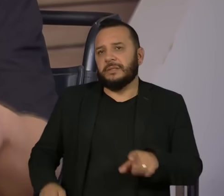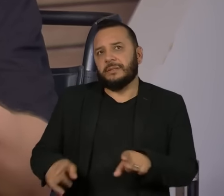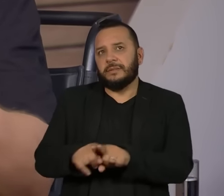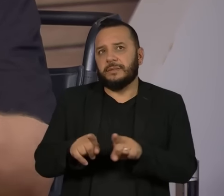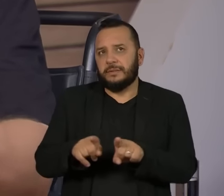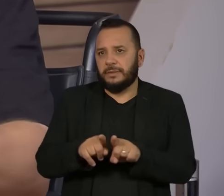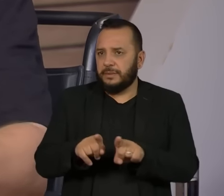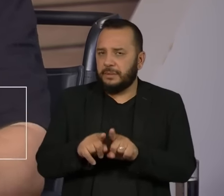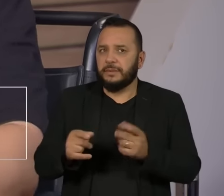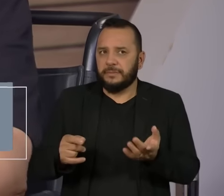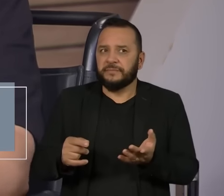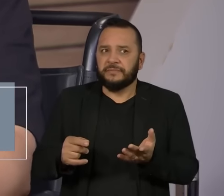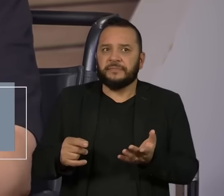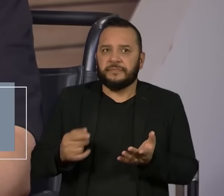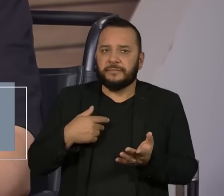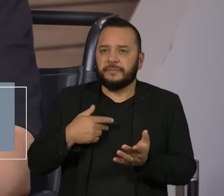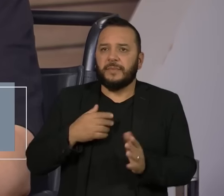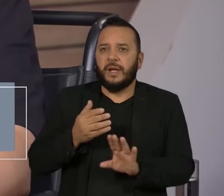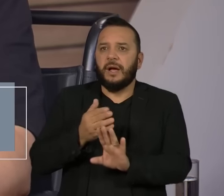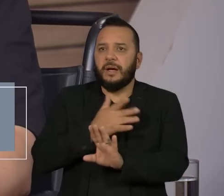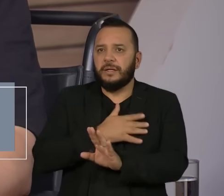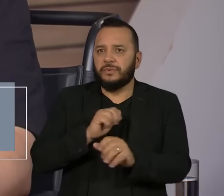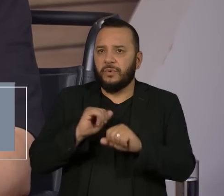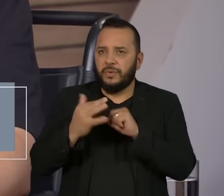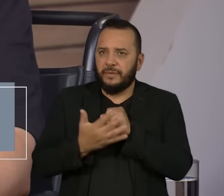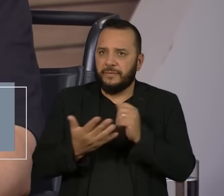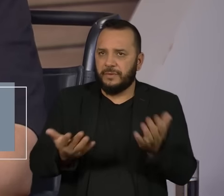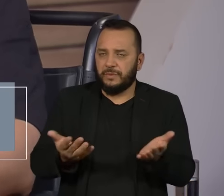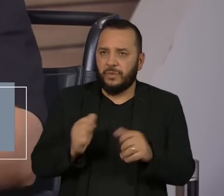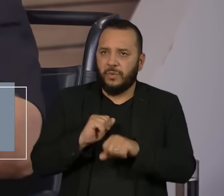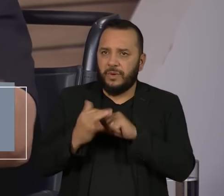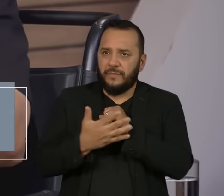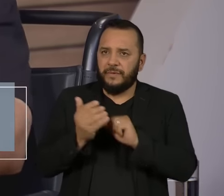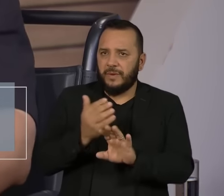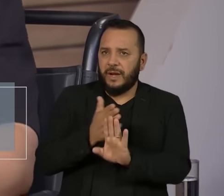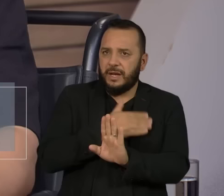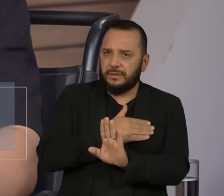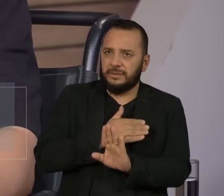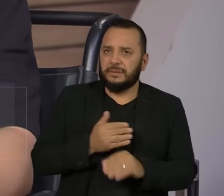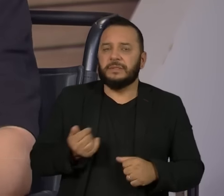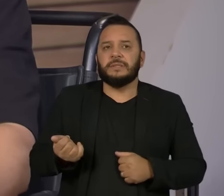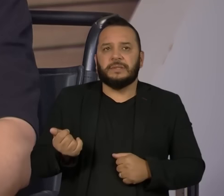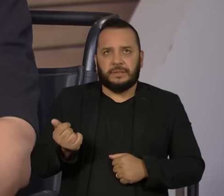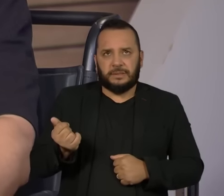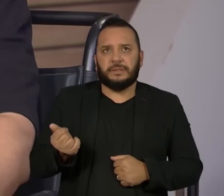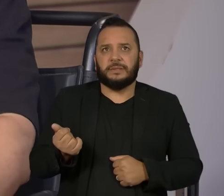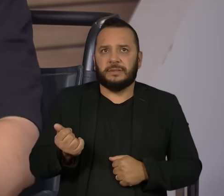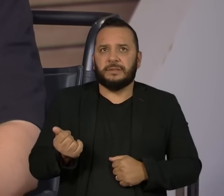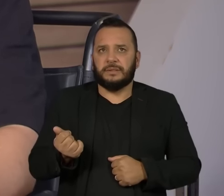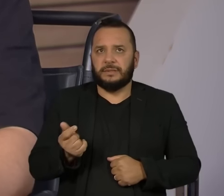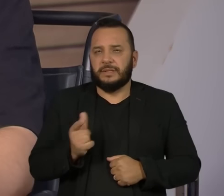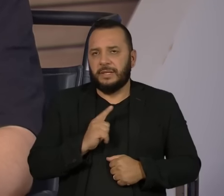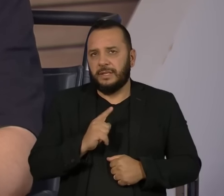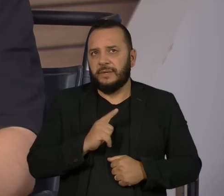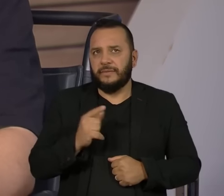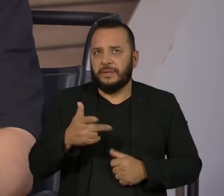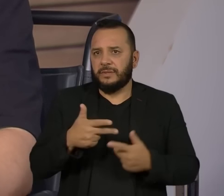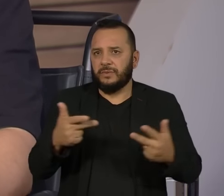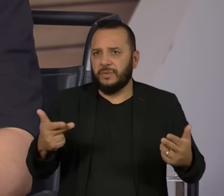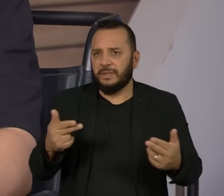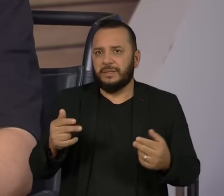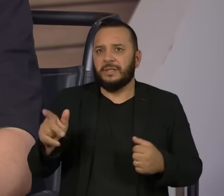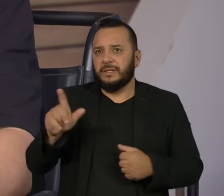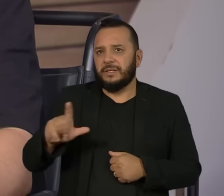no início, era ainda antes da pandemia, né? No início dessa invasão também desse tipo de coisa na